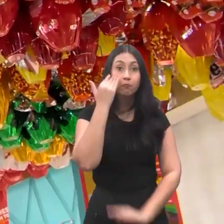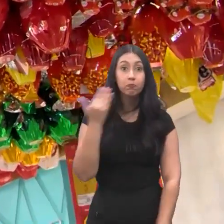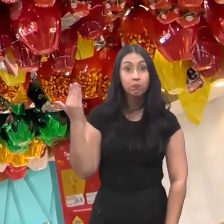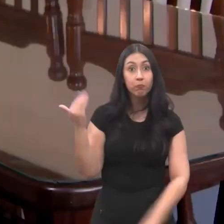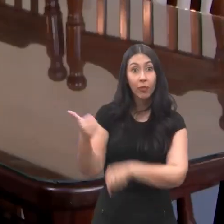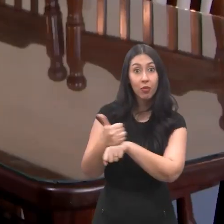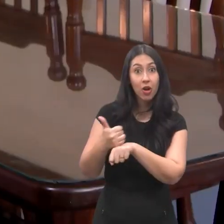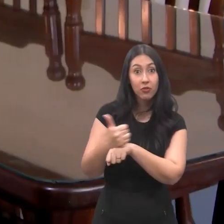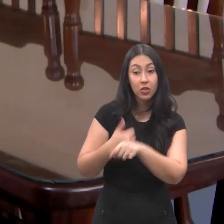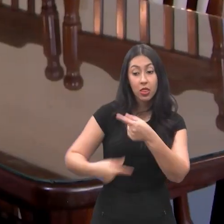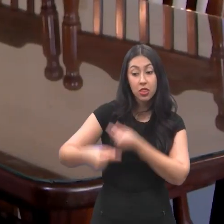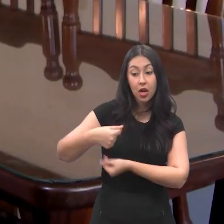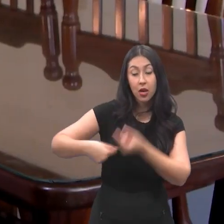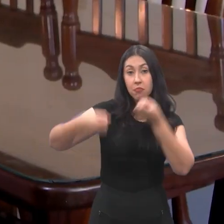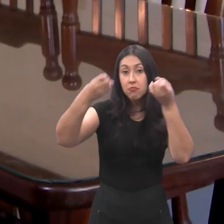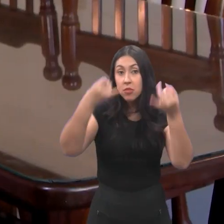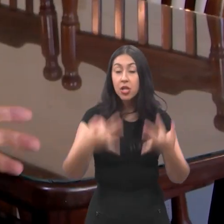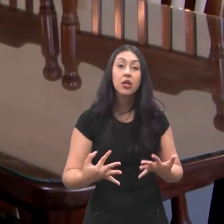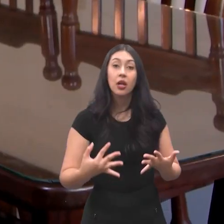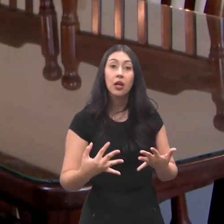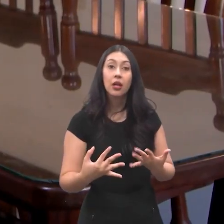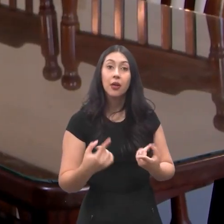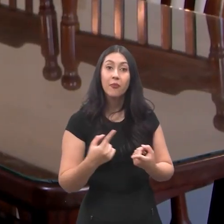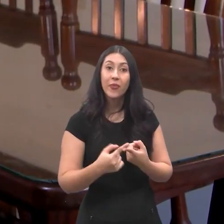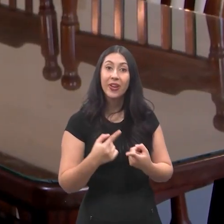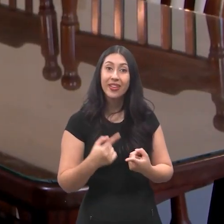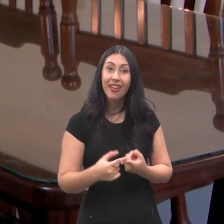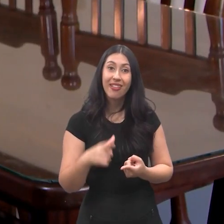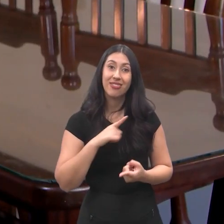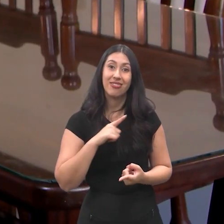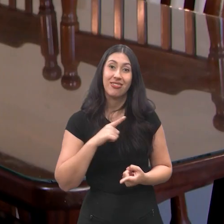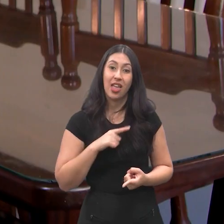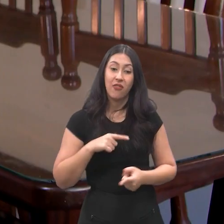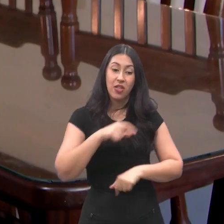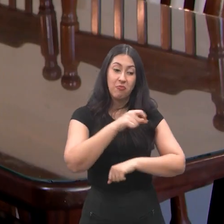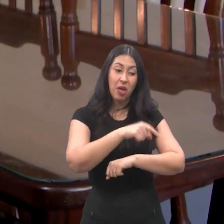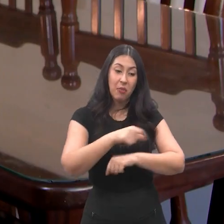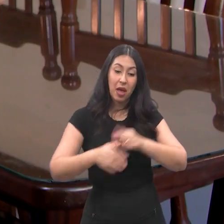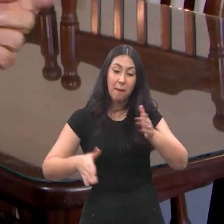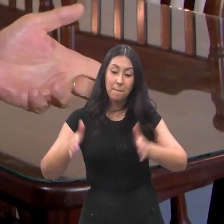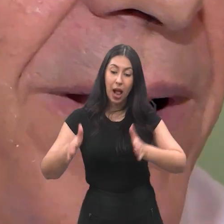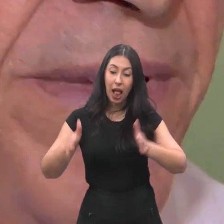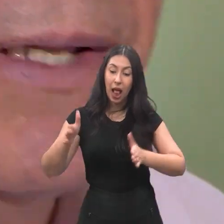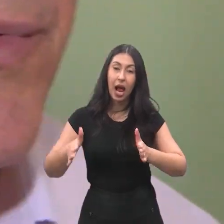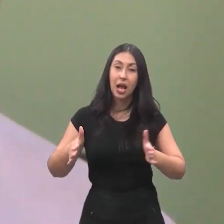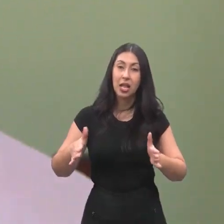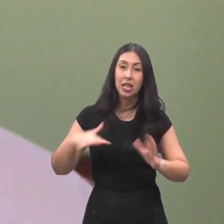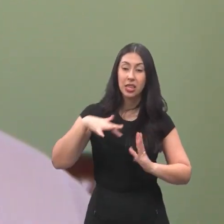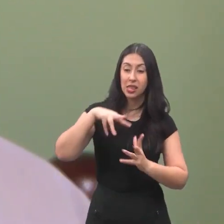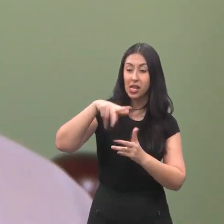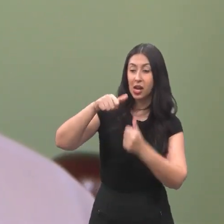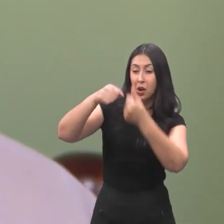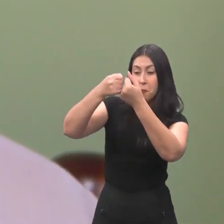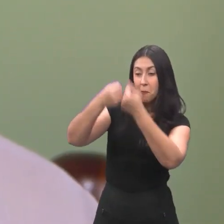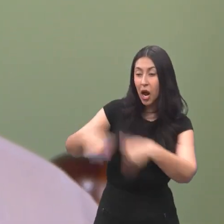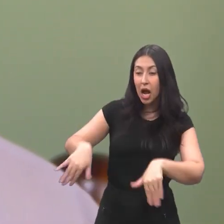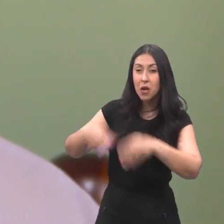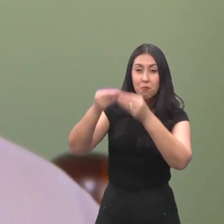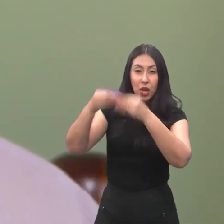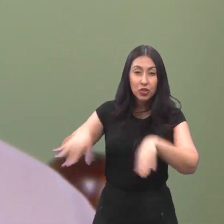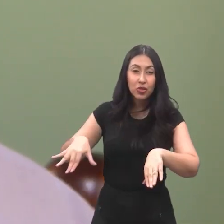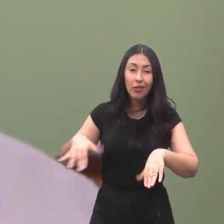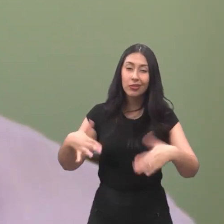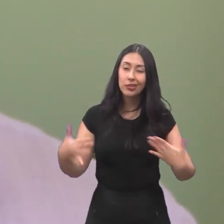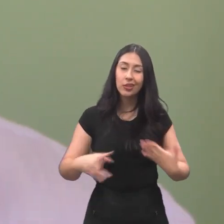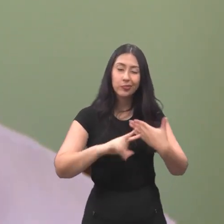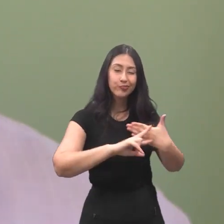década. Esse economista conta que o motivo foi a quebra da safra internacional, que afetou a produção global e,